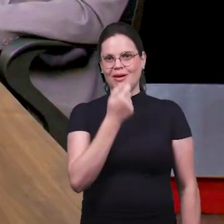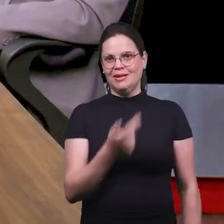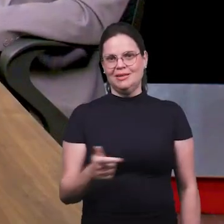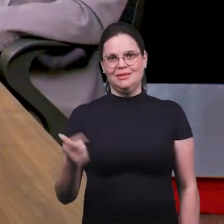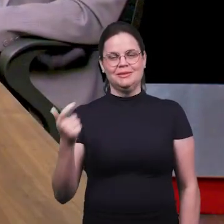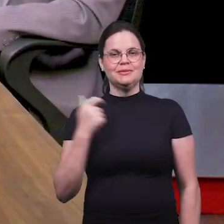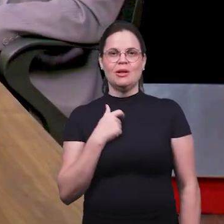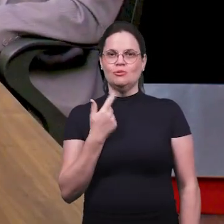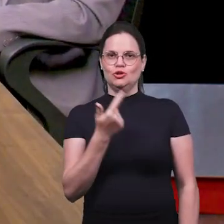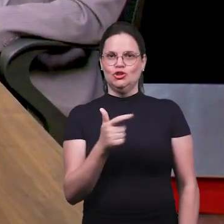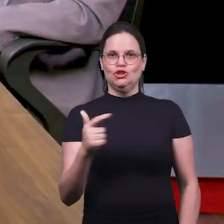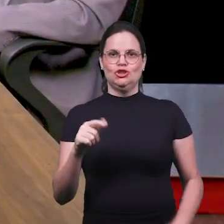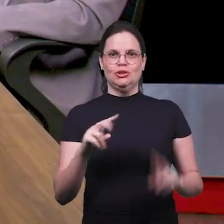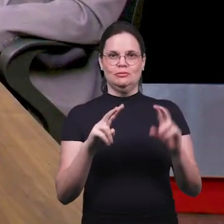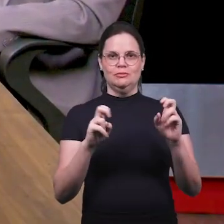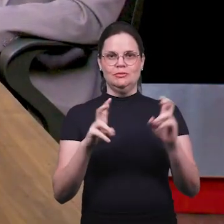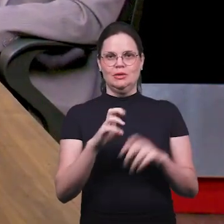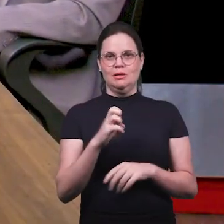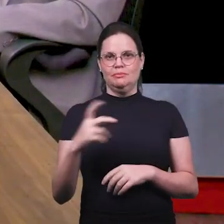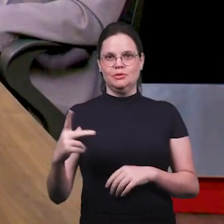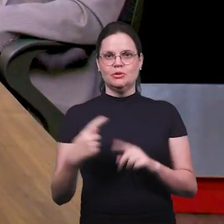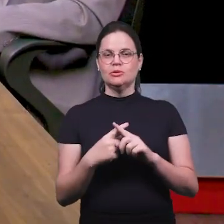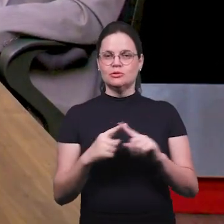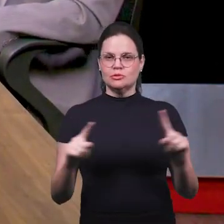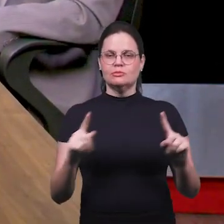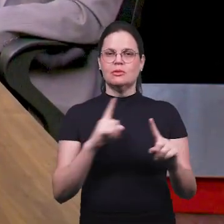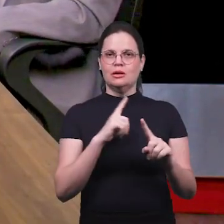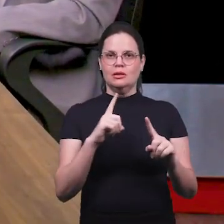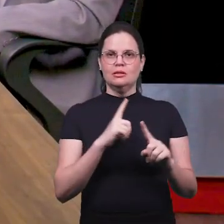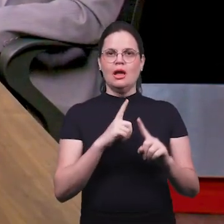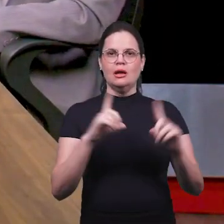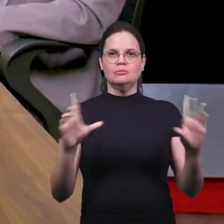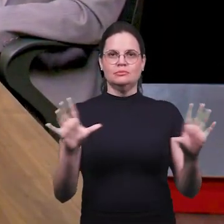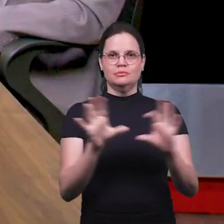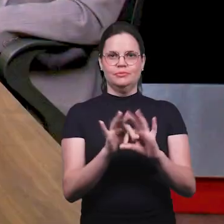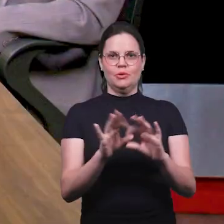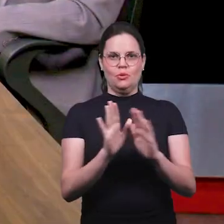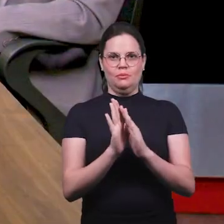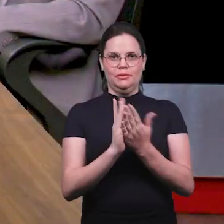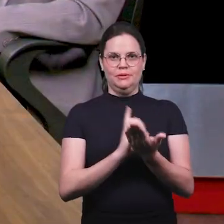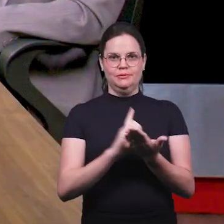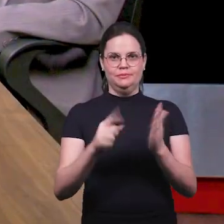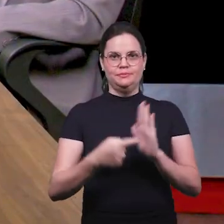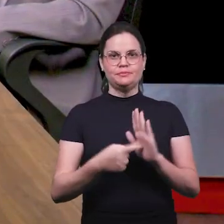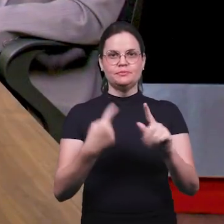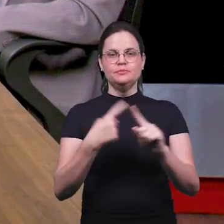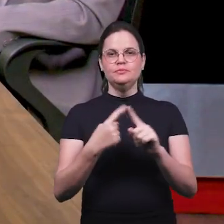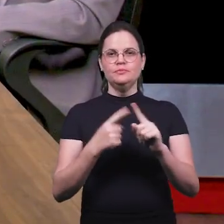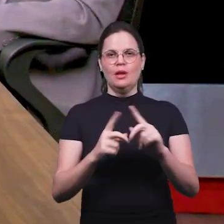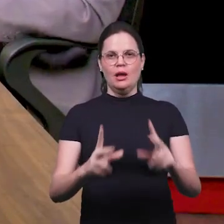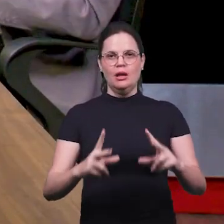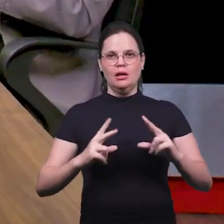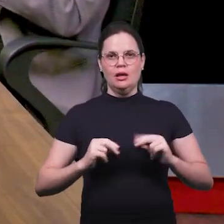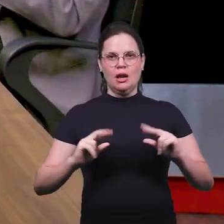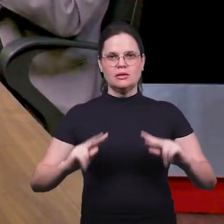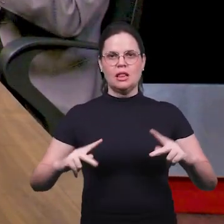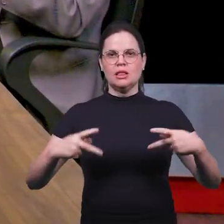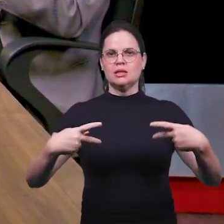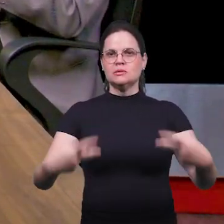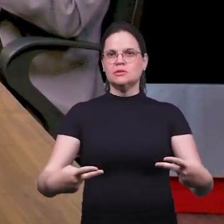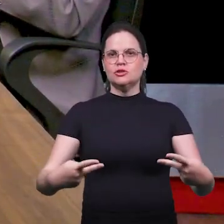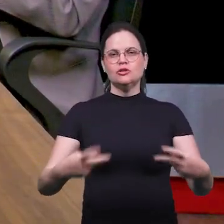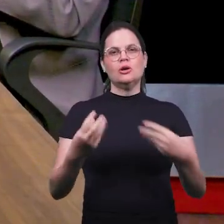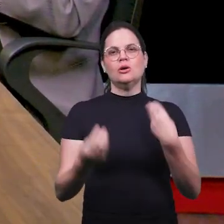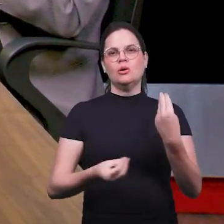nossos episódios, mas que tem uma relação muito importante com a palavra. A gente fala de transmissão da herança, há vários